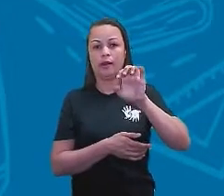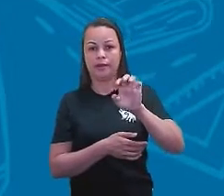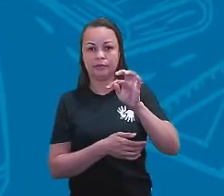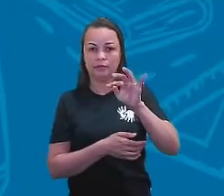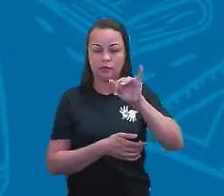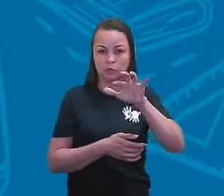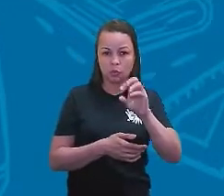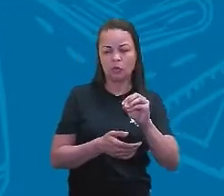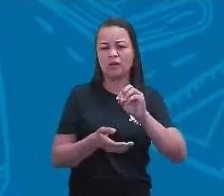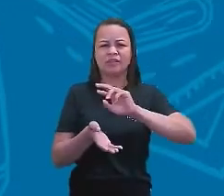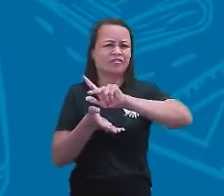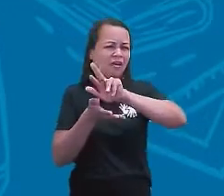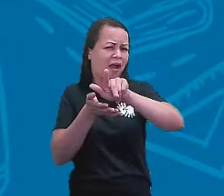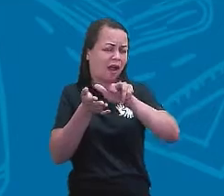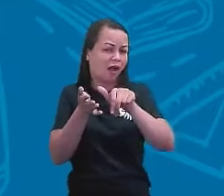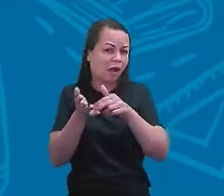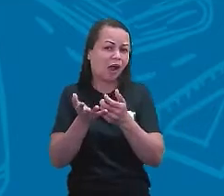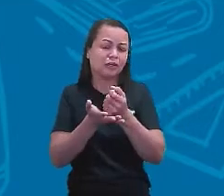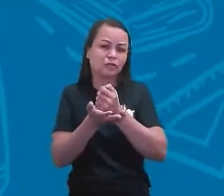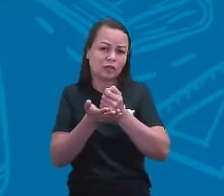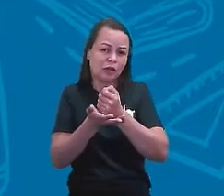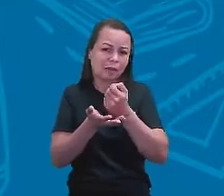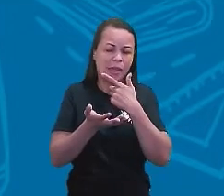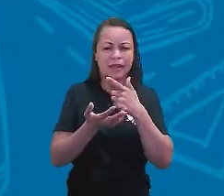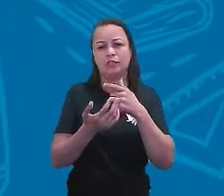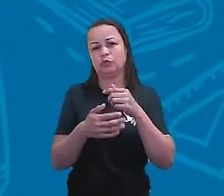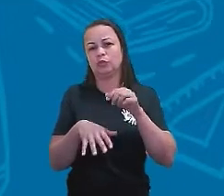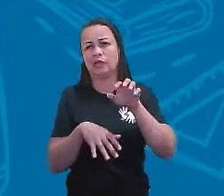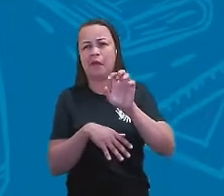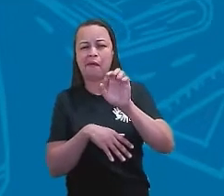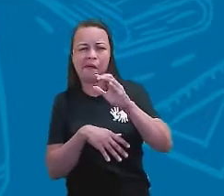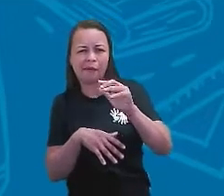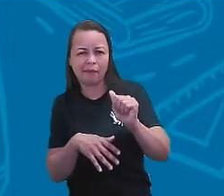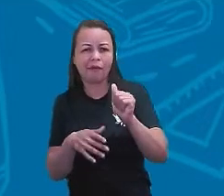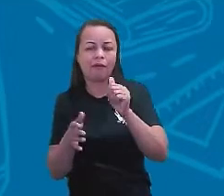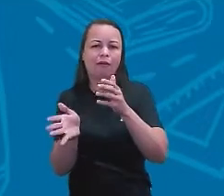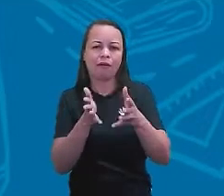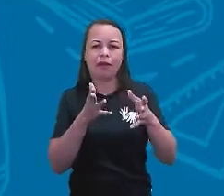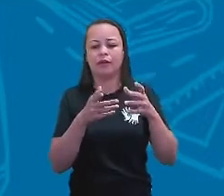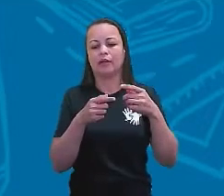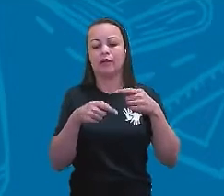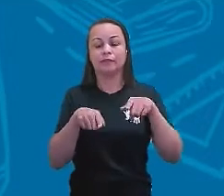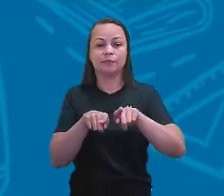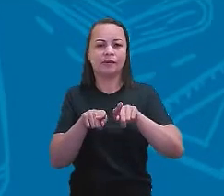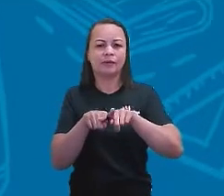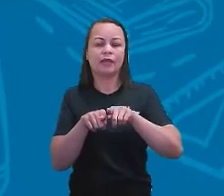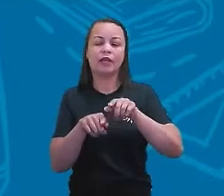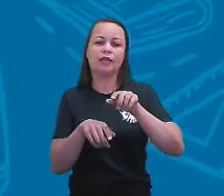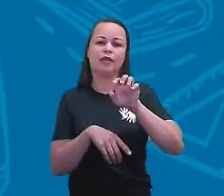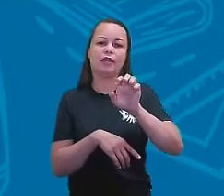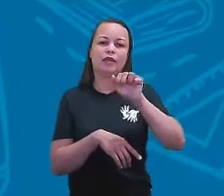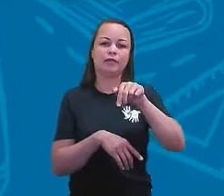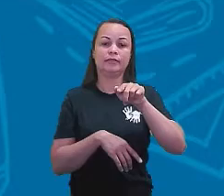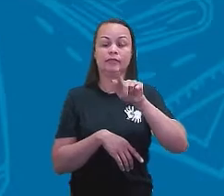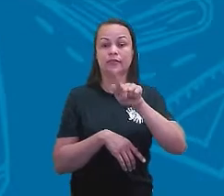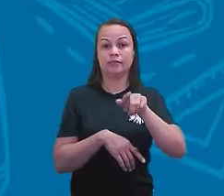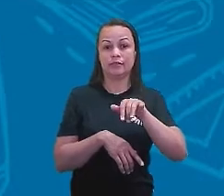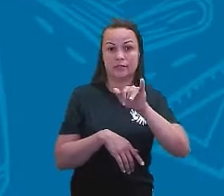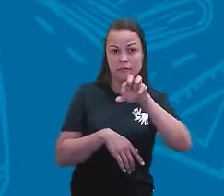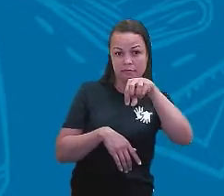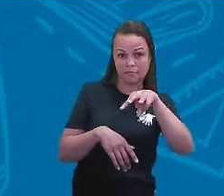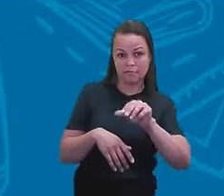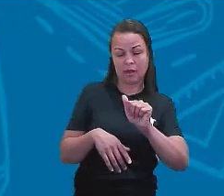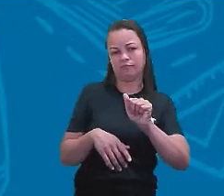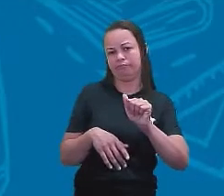canal de cálcio, os inibidores da ECA, né? Da enzima conversora da angiotensina, enfim. Mas o que eu quero